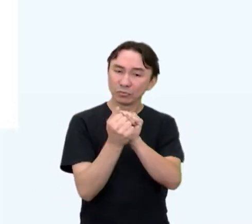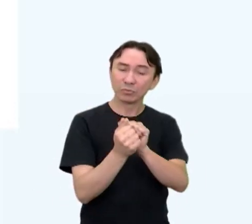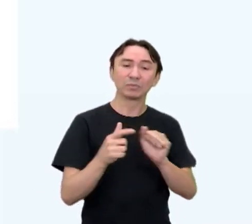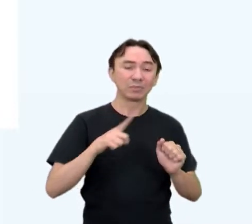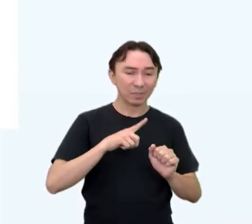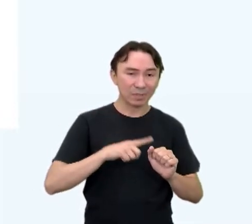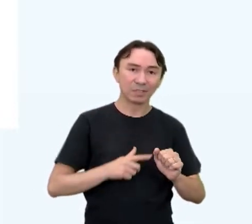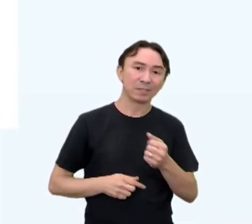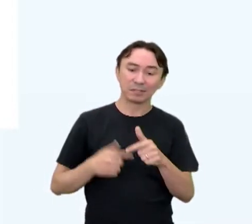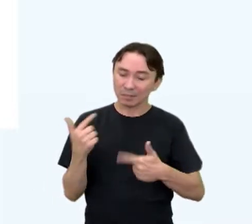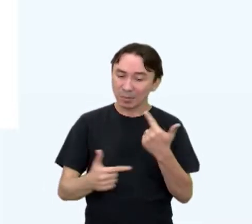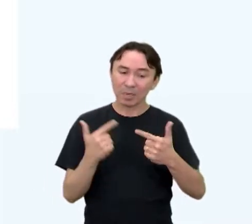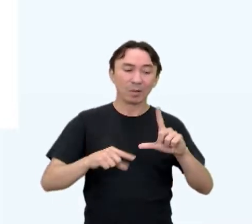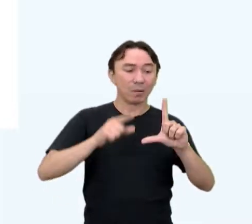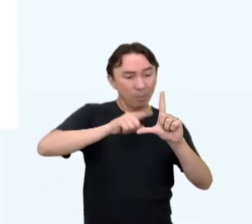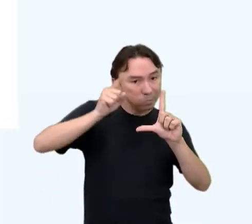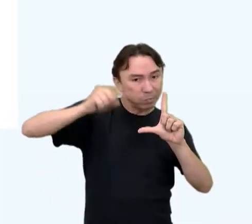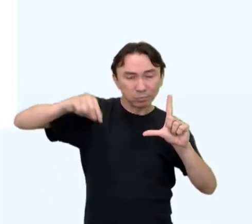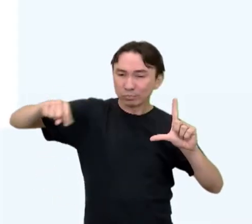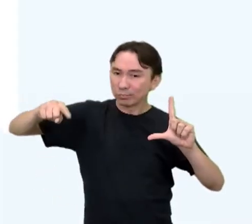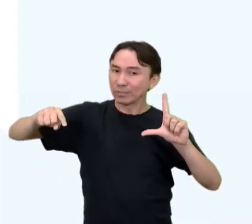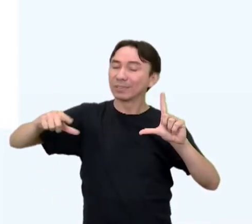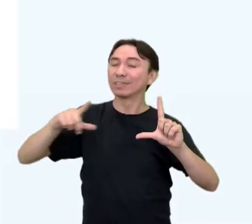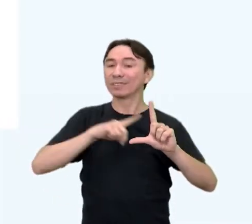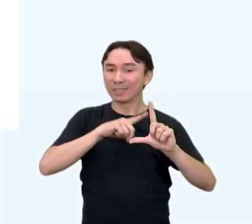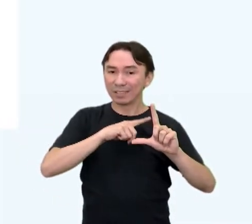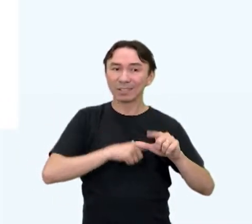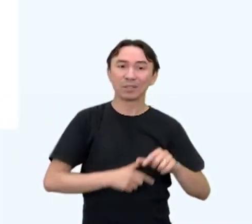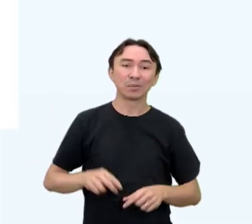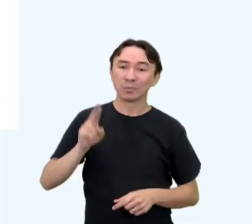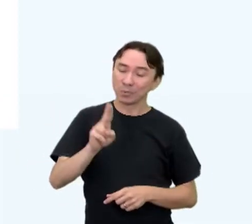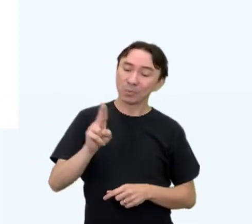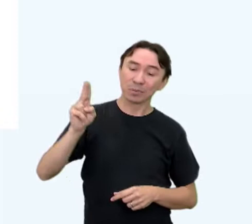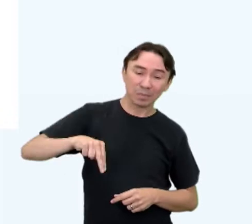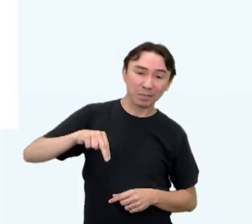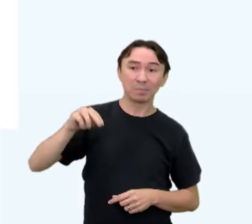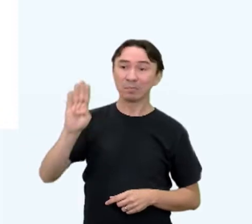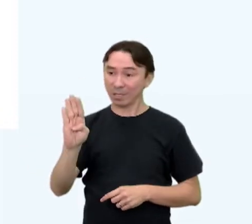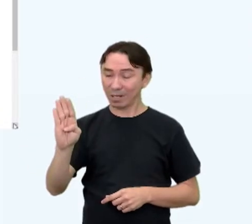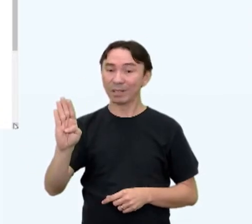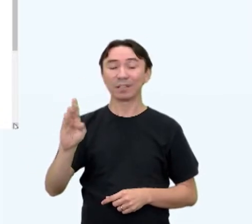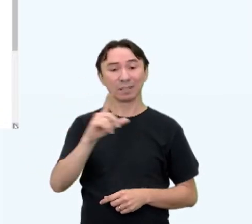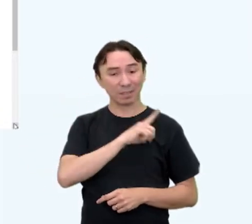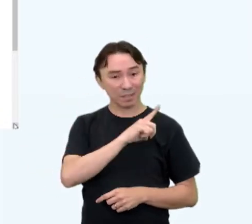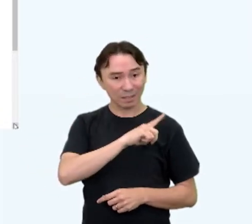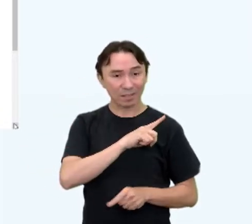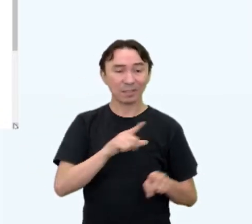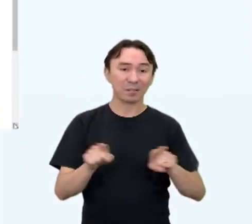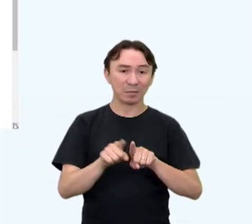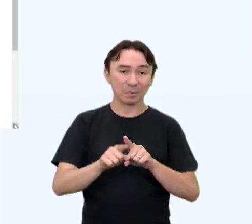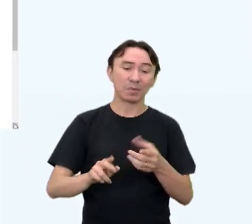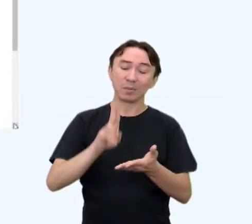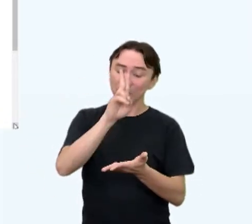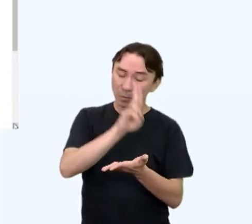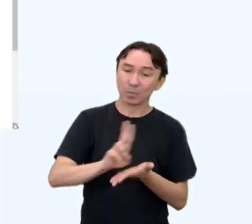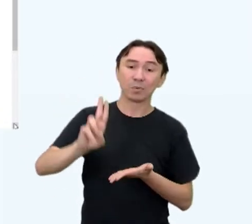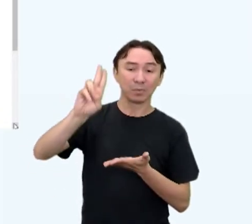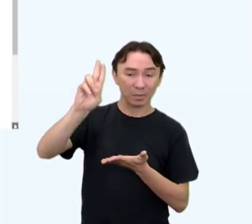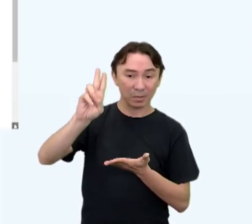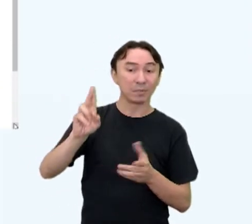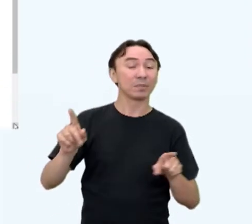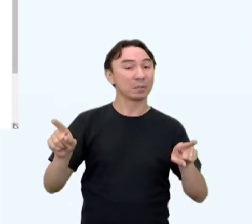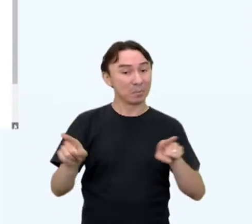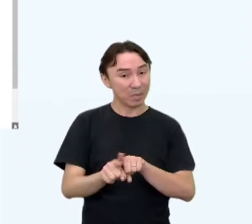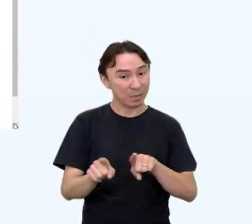sismologia, né, que são compostas principalmente pela UNB, Observatório Sismológico, a Universidade de São Paulo com o seu Centro de